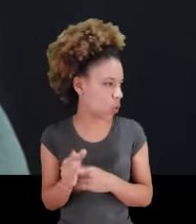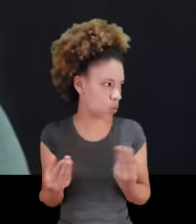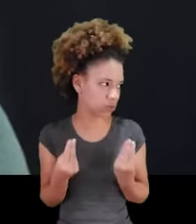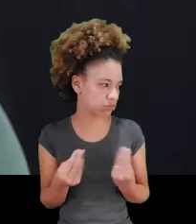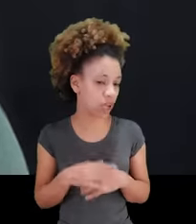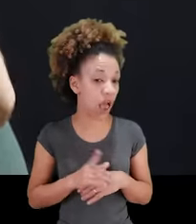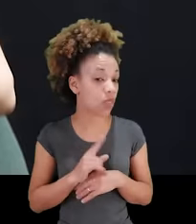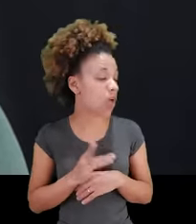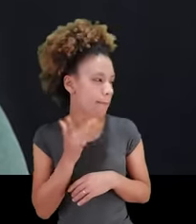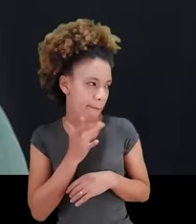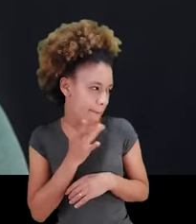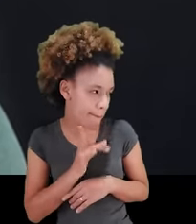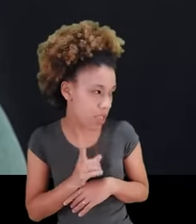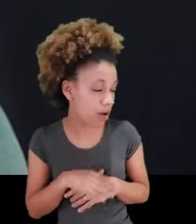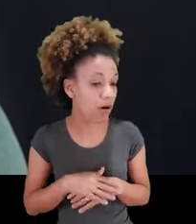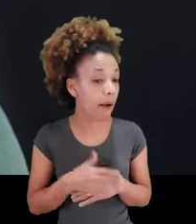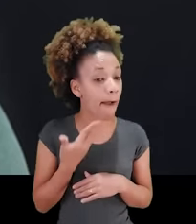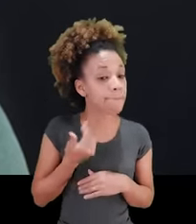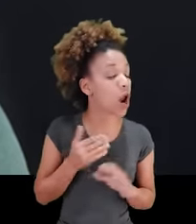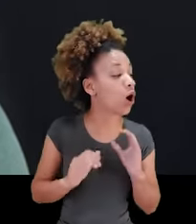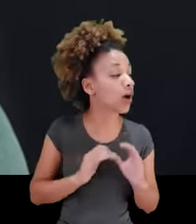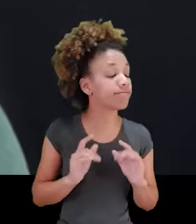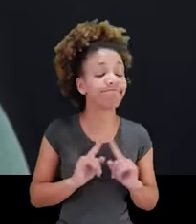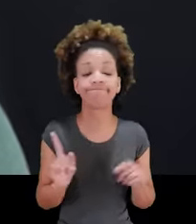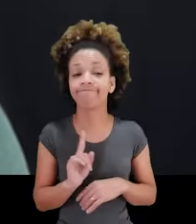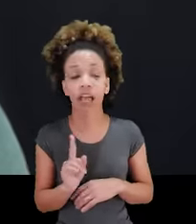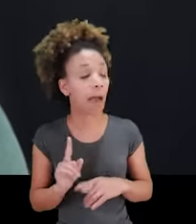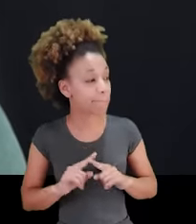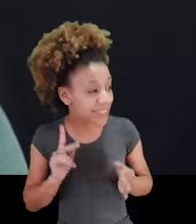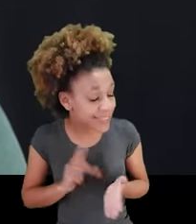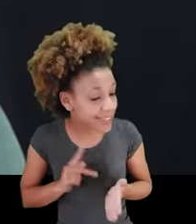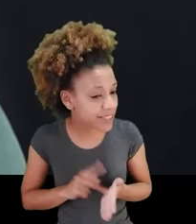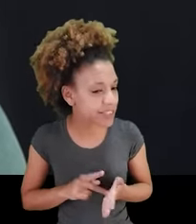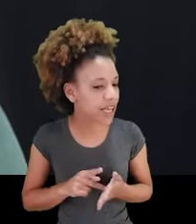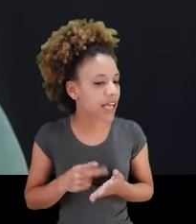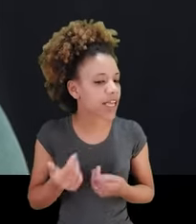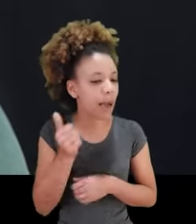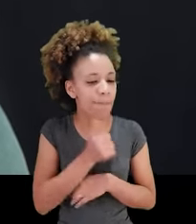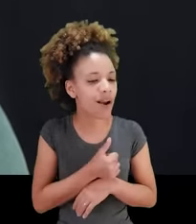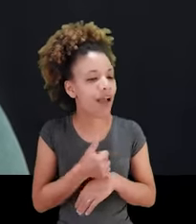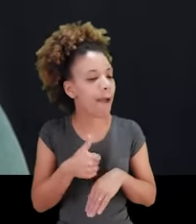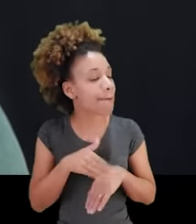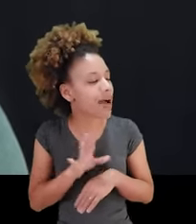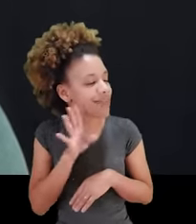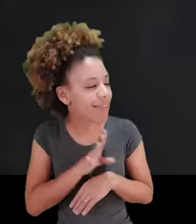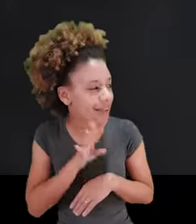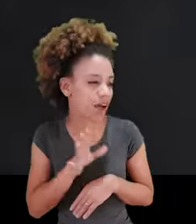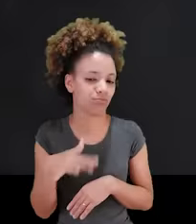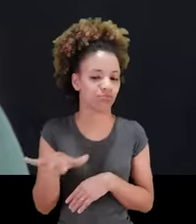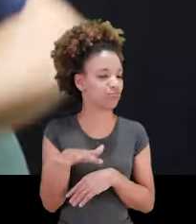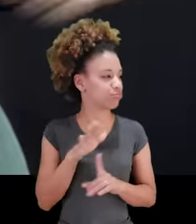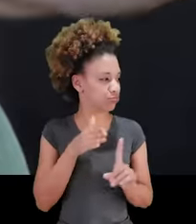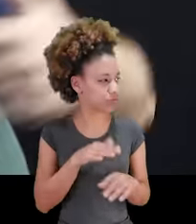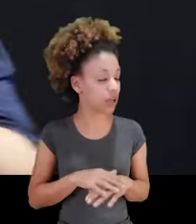não é a mais gostosa, ela não é a que melhor canta, mas ela, eu tenho certeza absoluta que é a mulher mais maneira daquele lugar. Uhum.